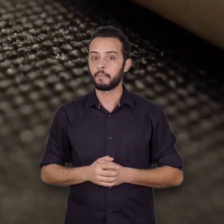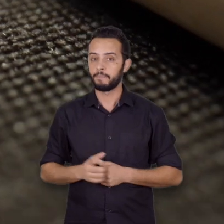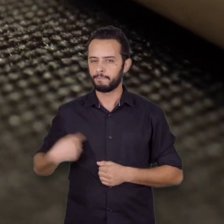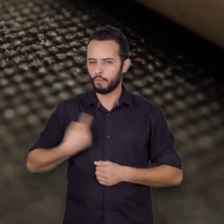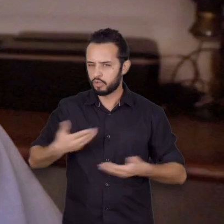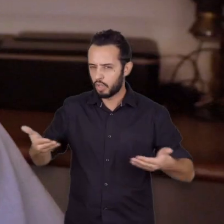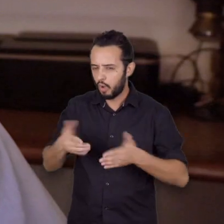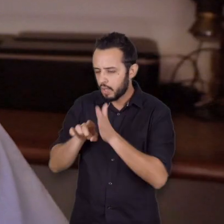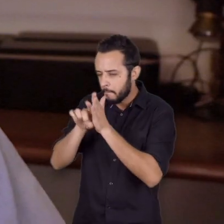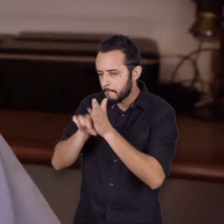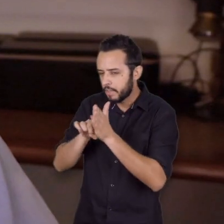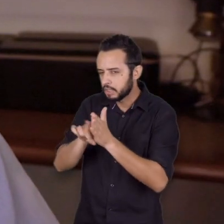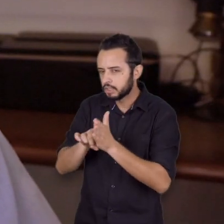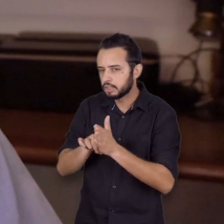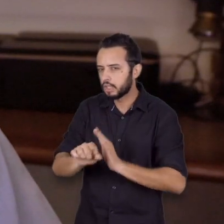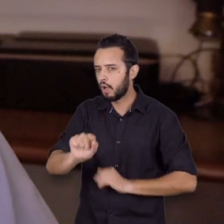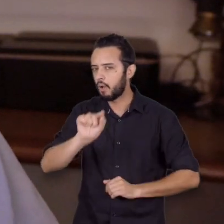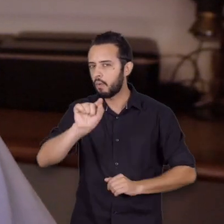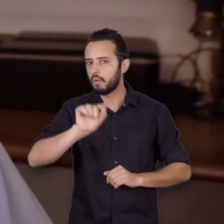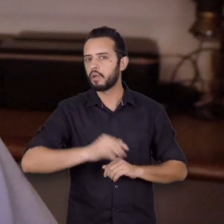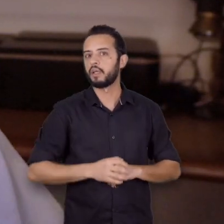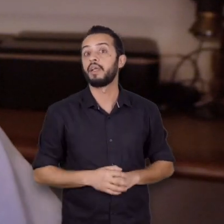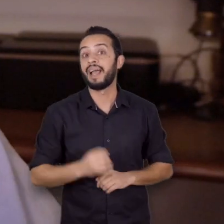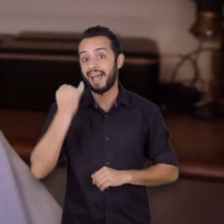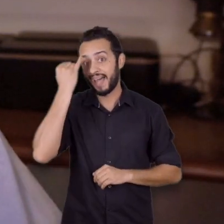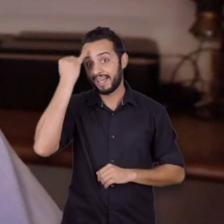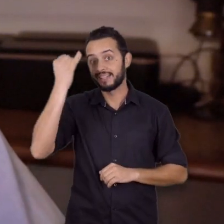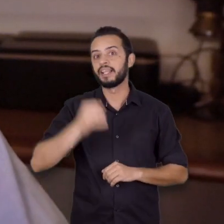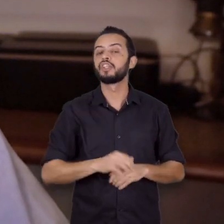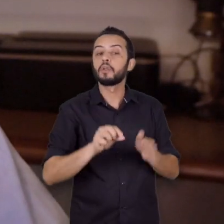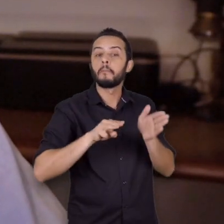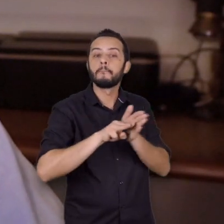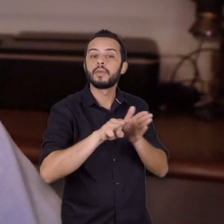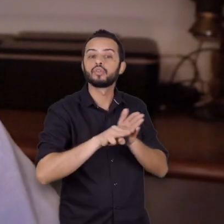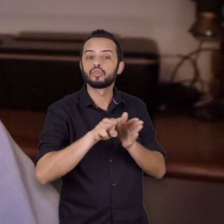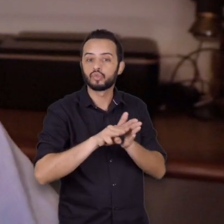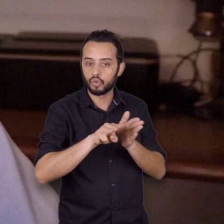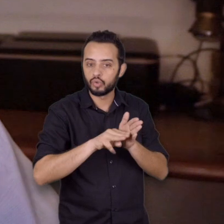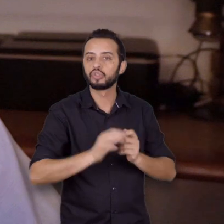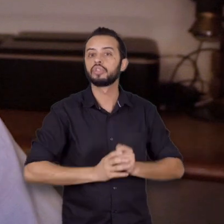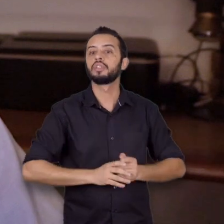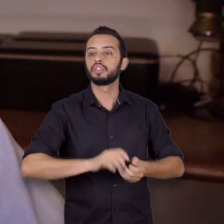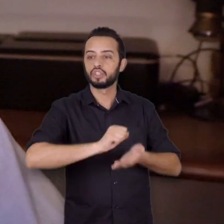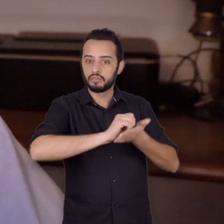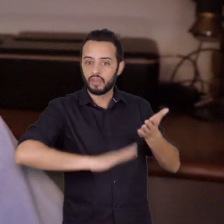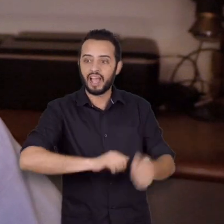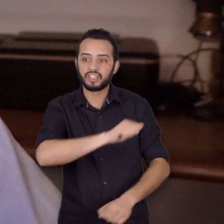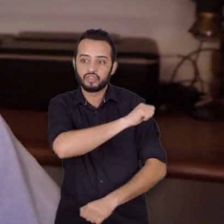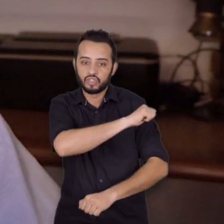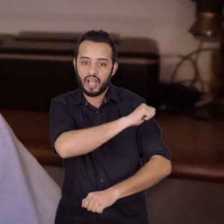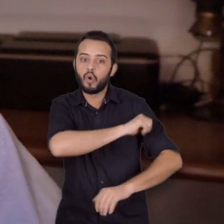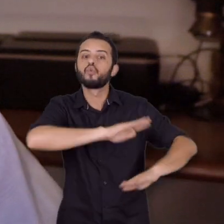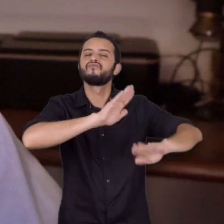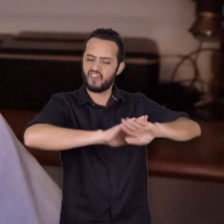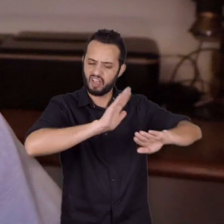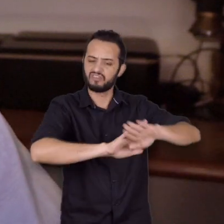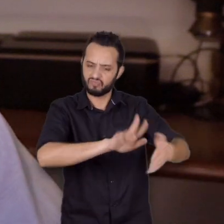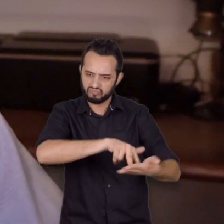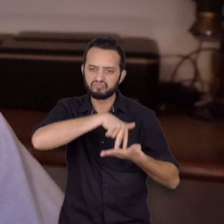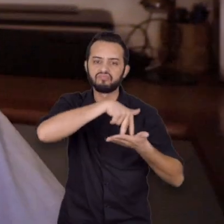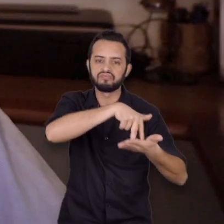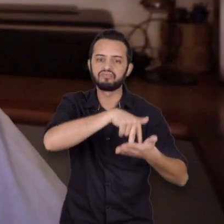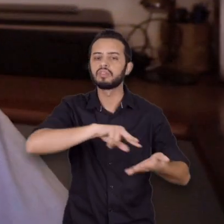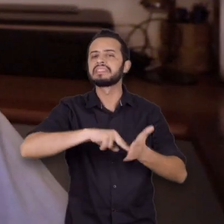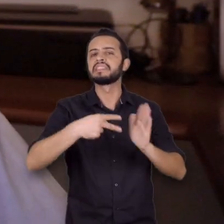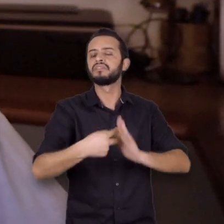Nós estamos começando a pesquisar agora, que é a ideia da inclusão das metodologias ativas nos processos de